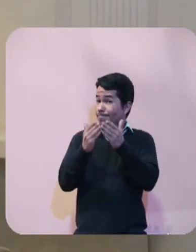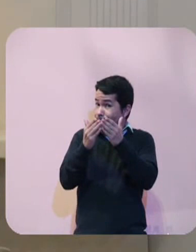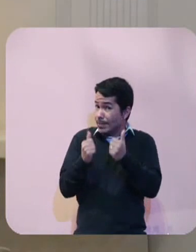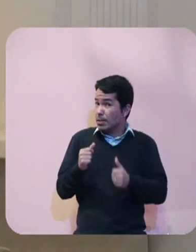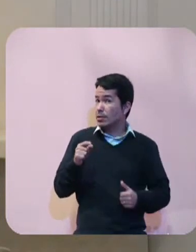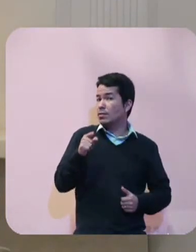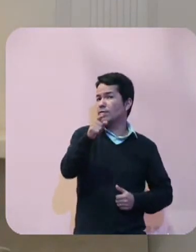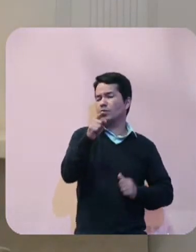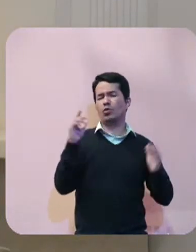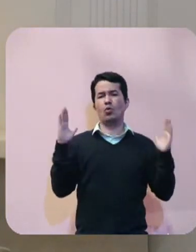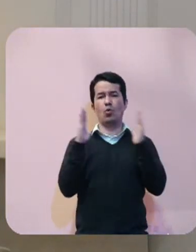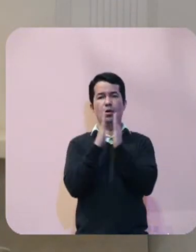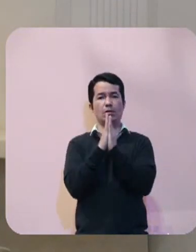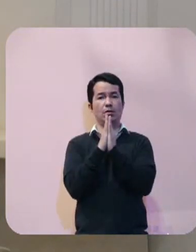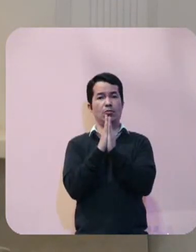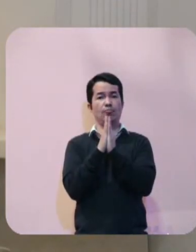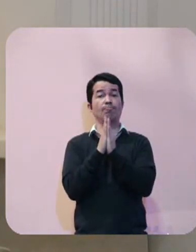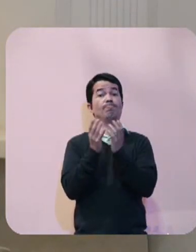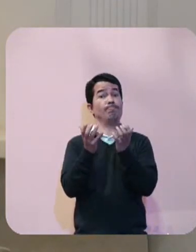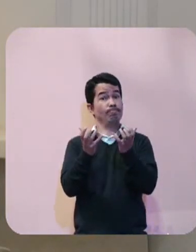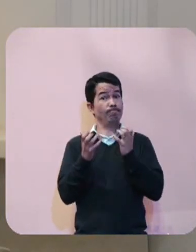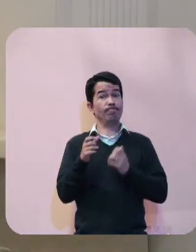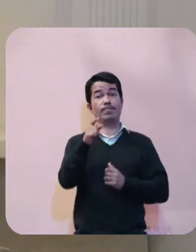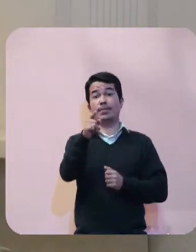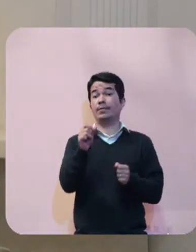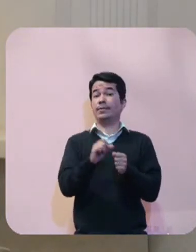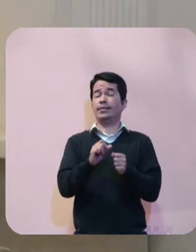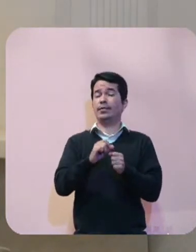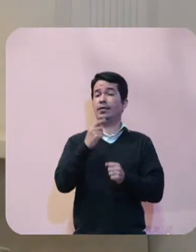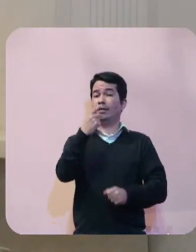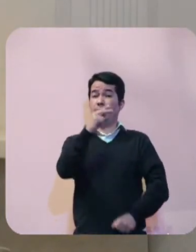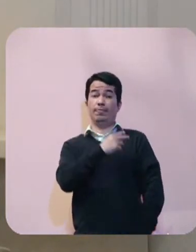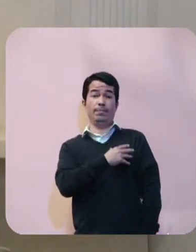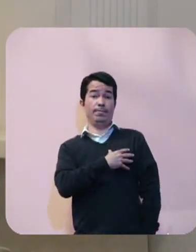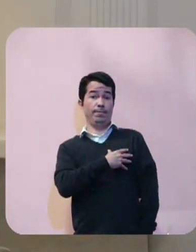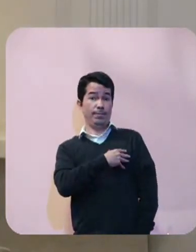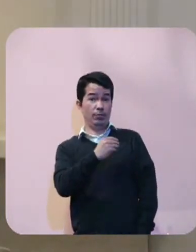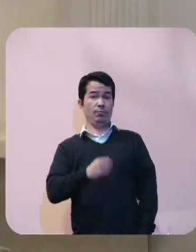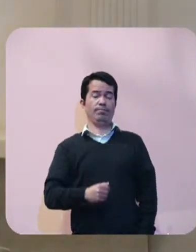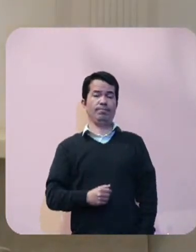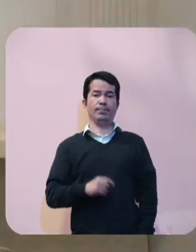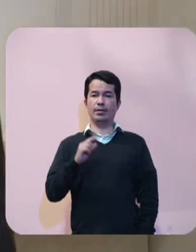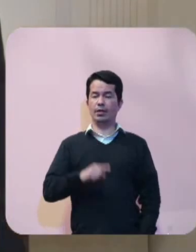a fazer com os seus filhos. É a oração de bênção.